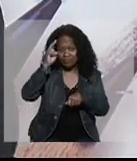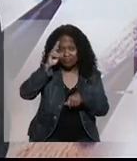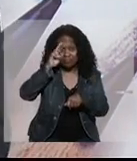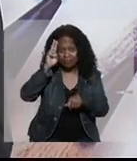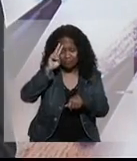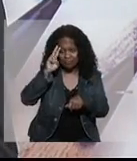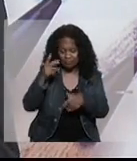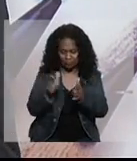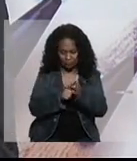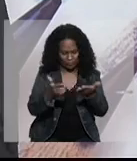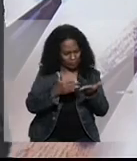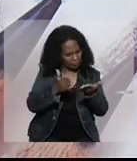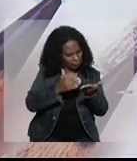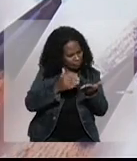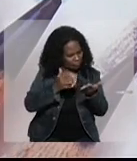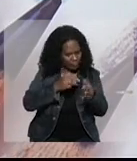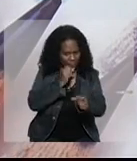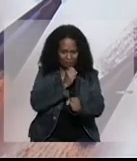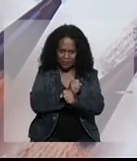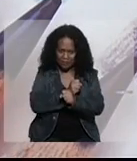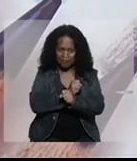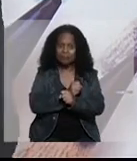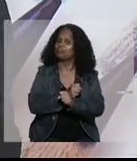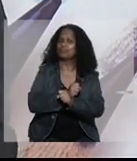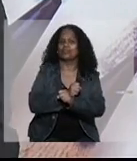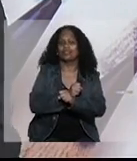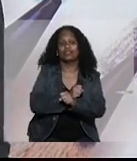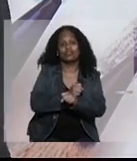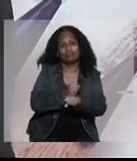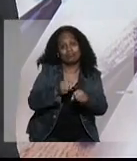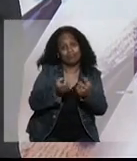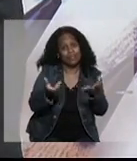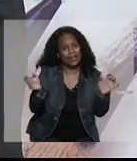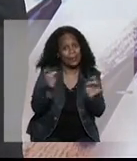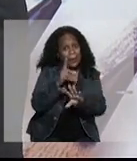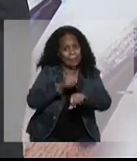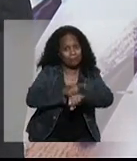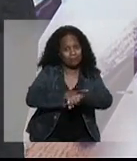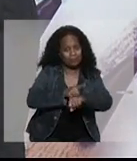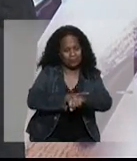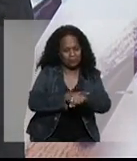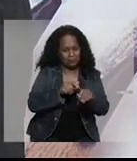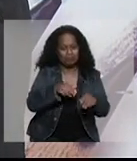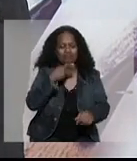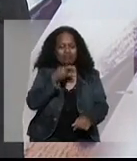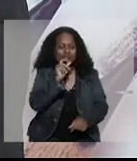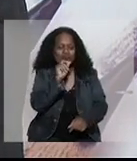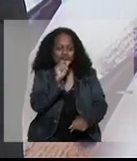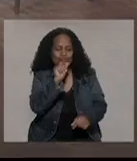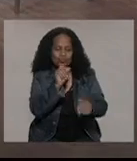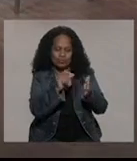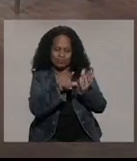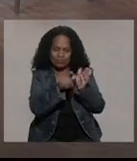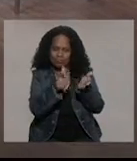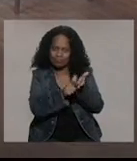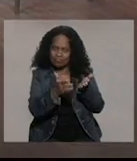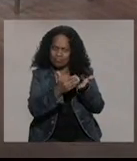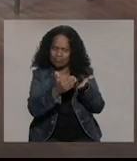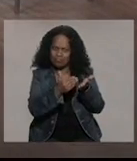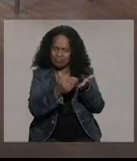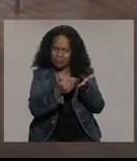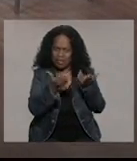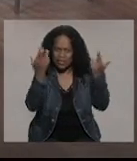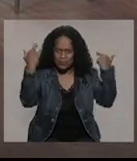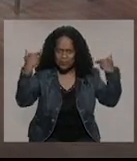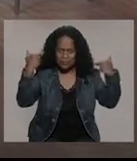Cascudo, porque livro é assim, se a gente ficar parada, a gente passa o programa inteiro. Fala um pouquinho do livro que você trouxe. Pois A ovelha vai